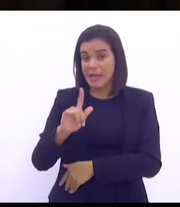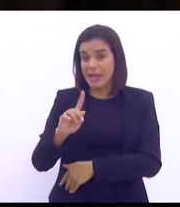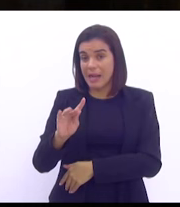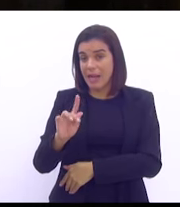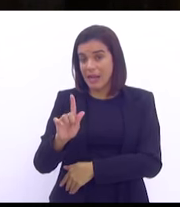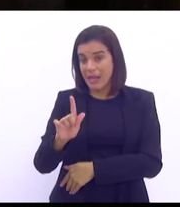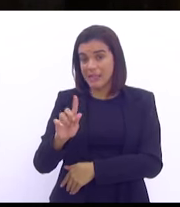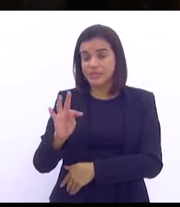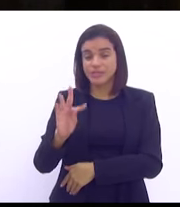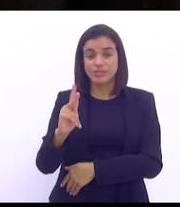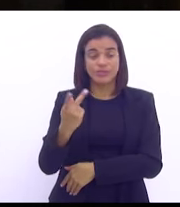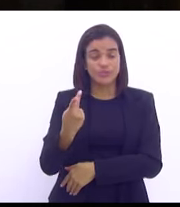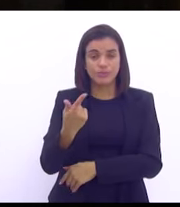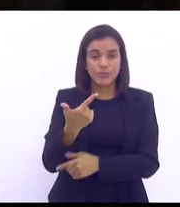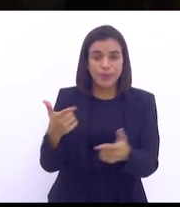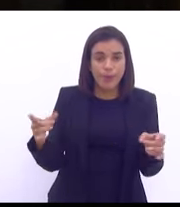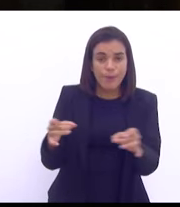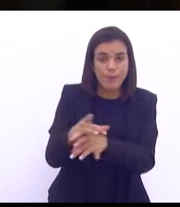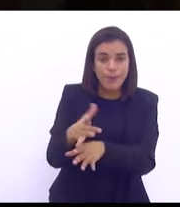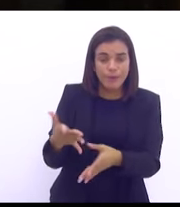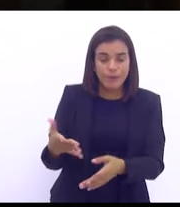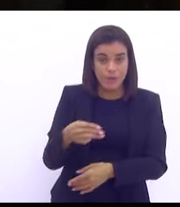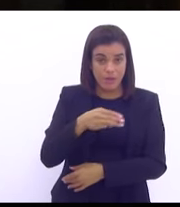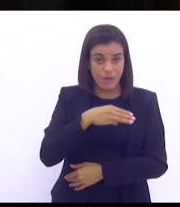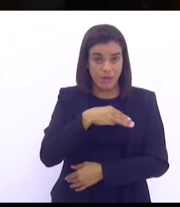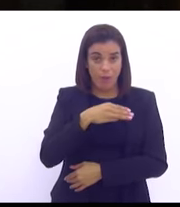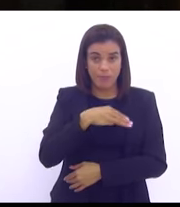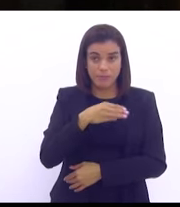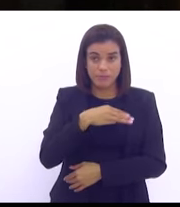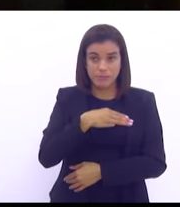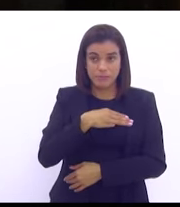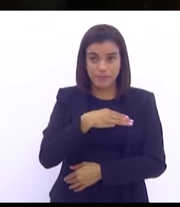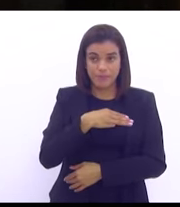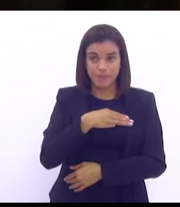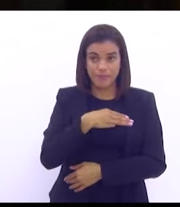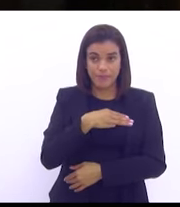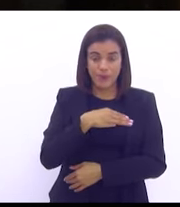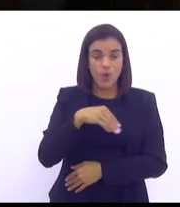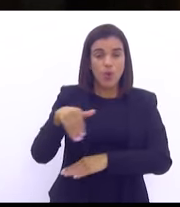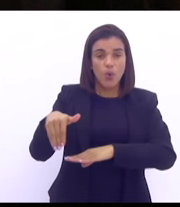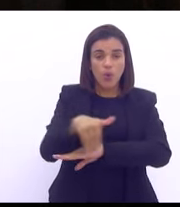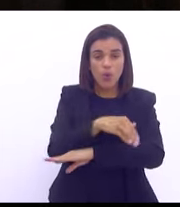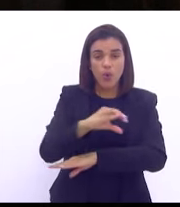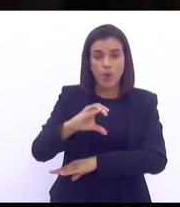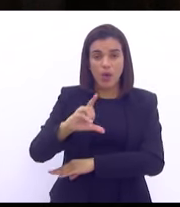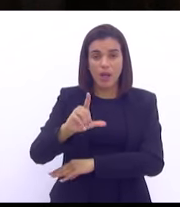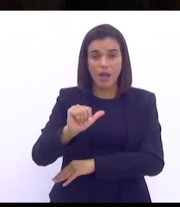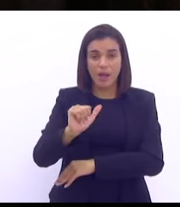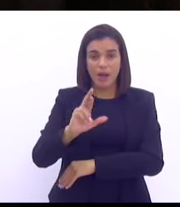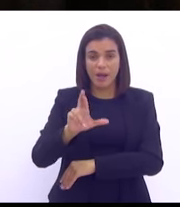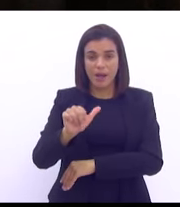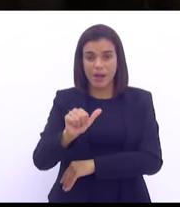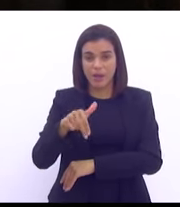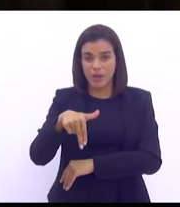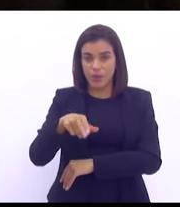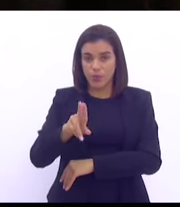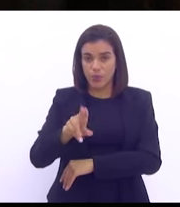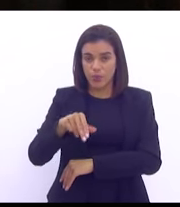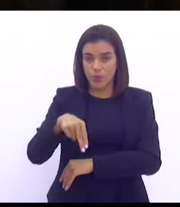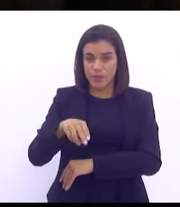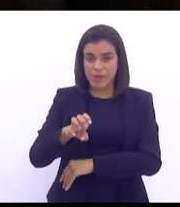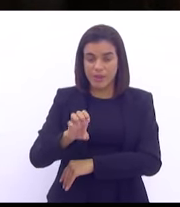atender o consumidor. Em Madureira, Rua Clara Nunes, me ligaram